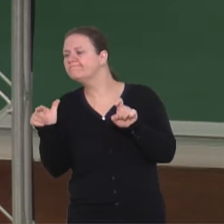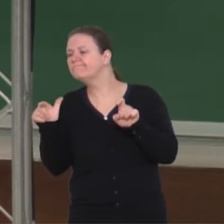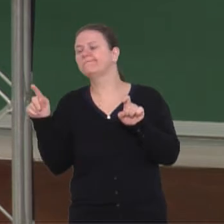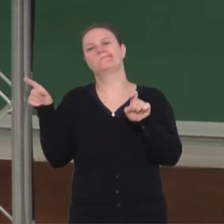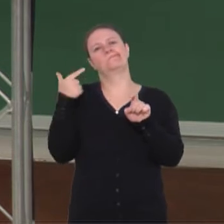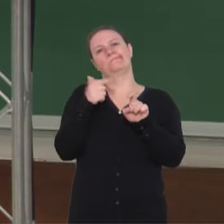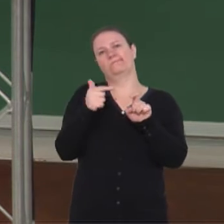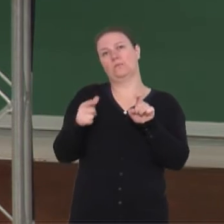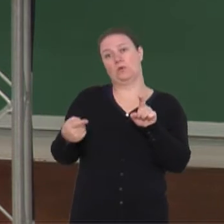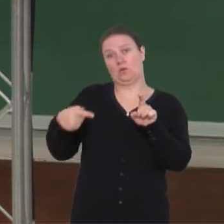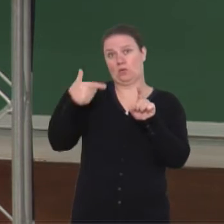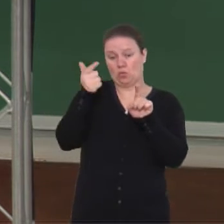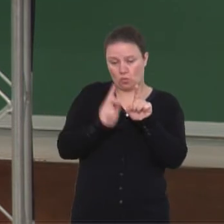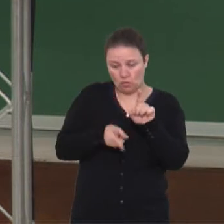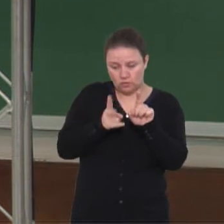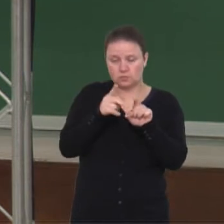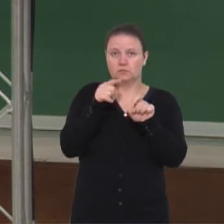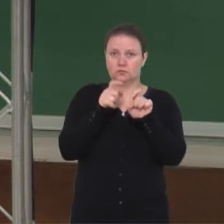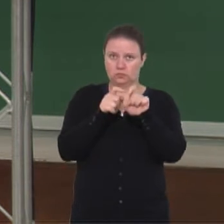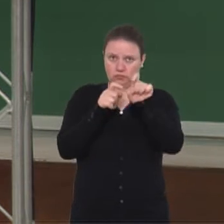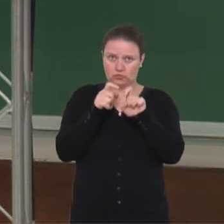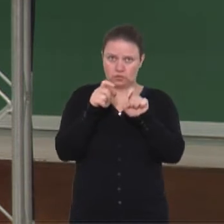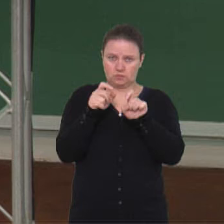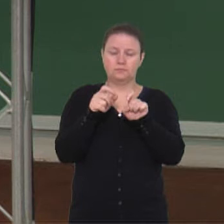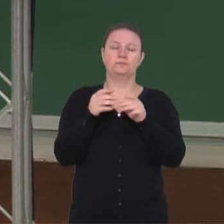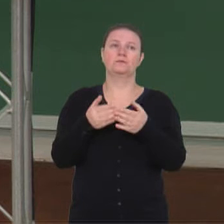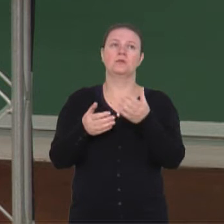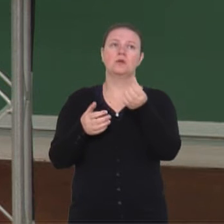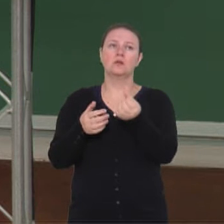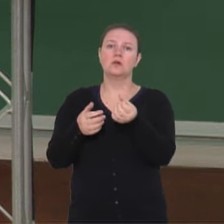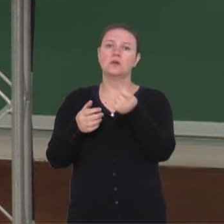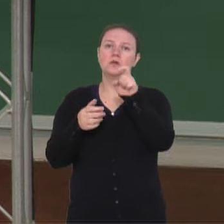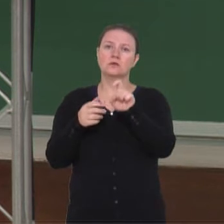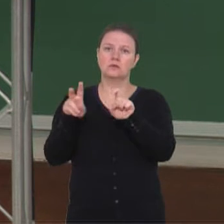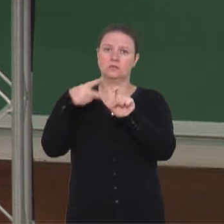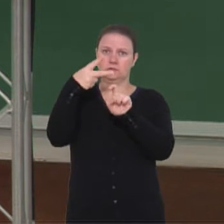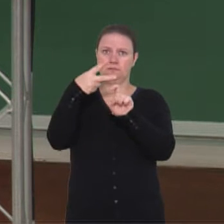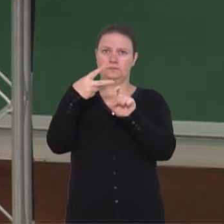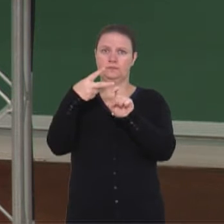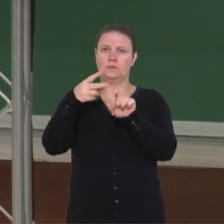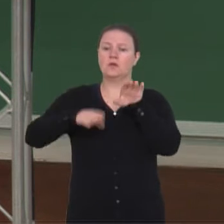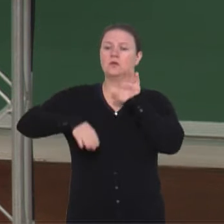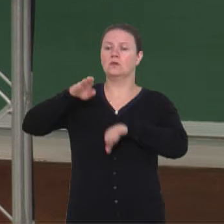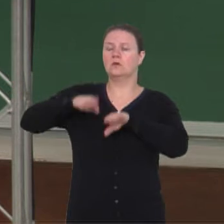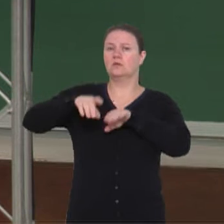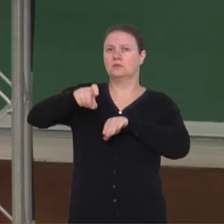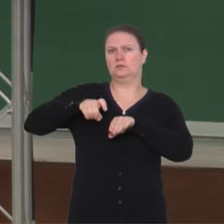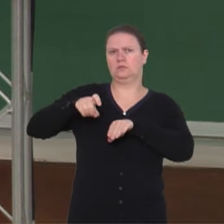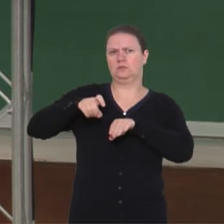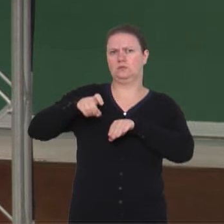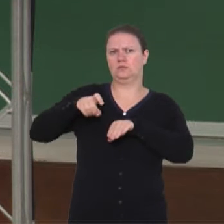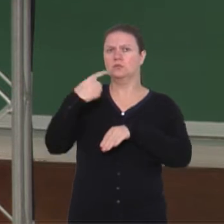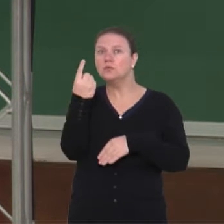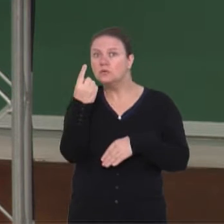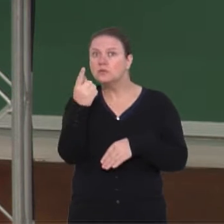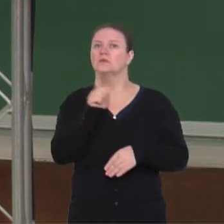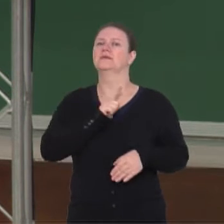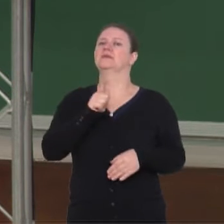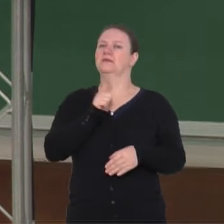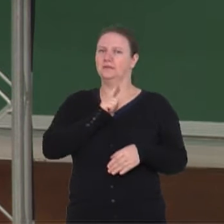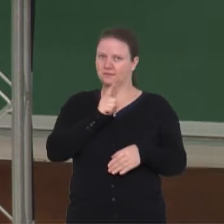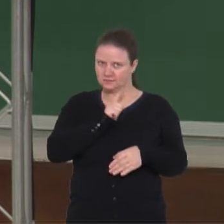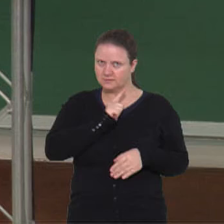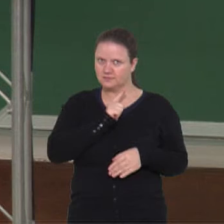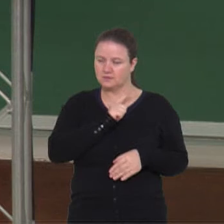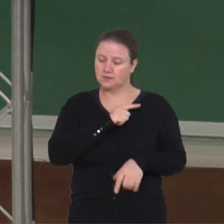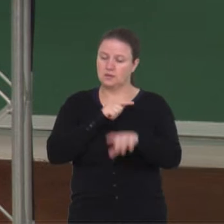Não. Repete o 6x ao quadrado. Bom, e com a variável x no expoente 1 tem? Tem. Menos